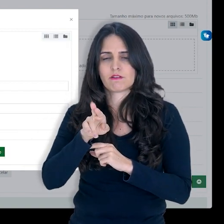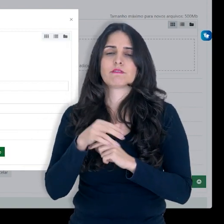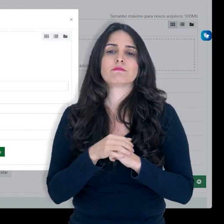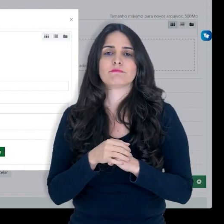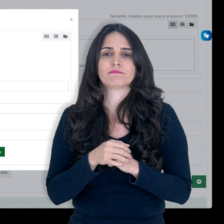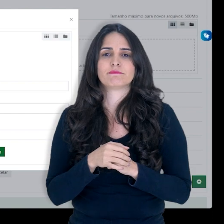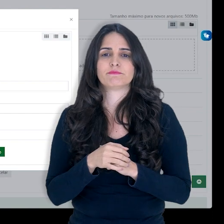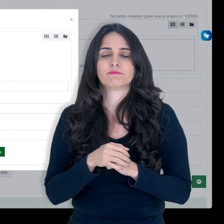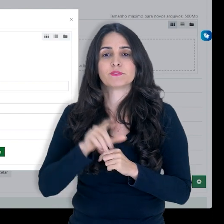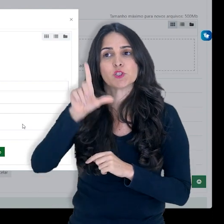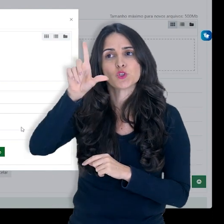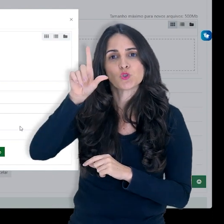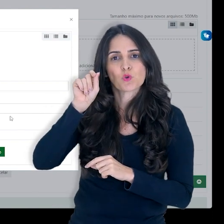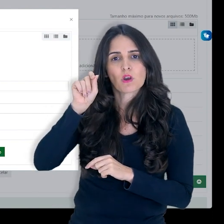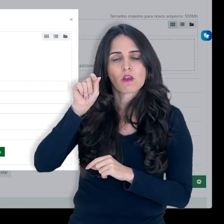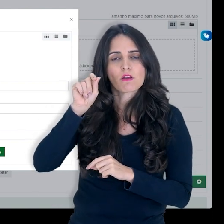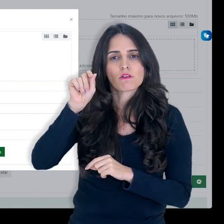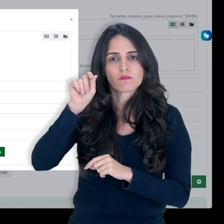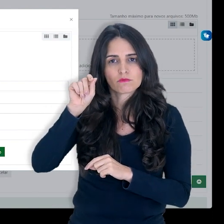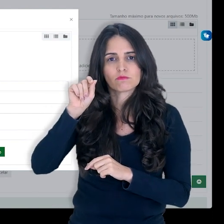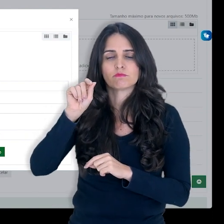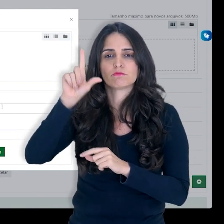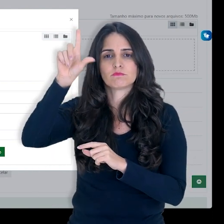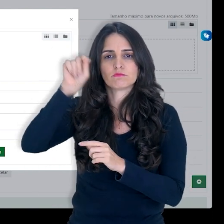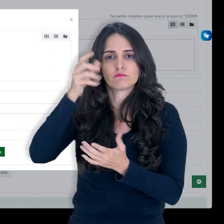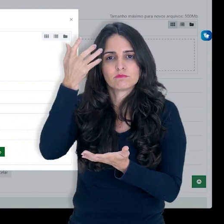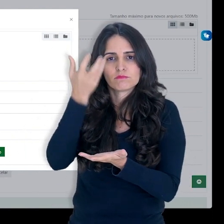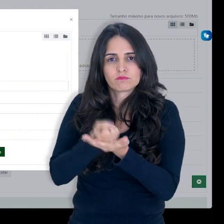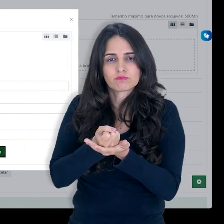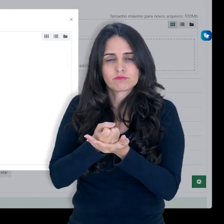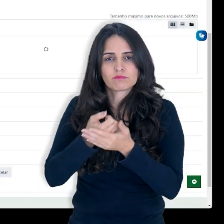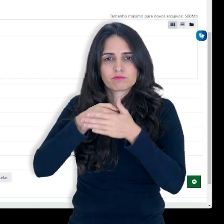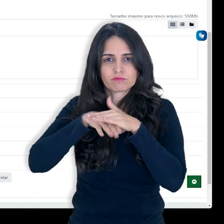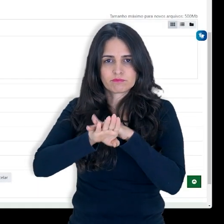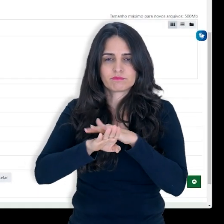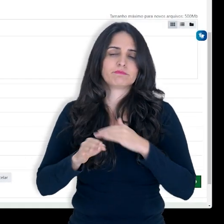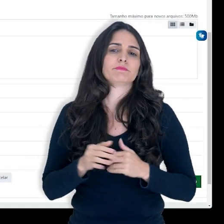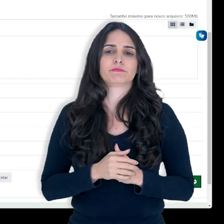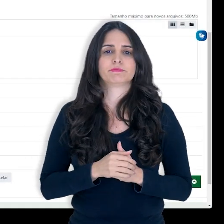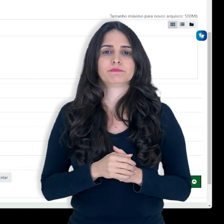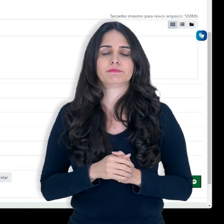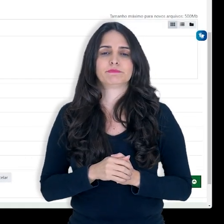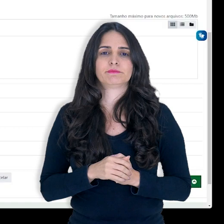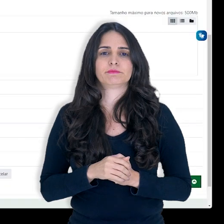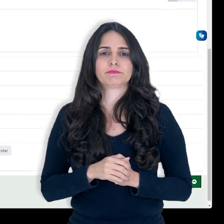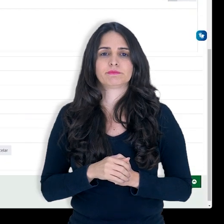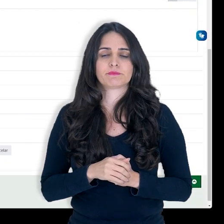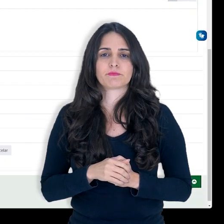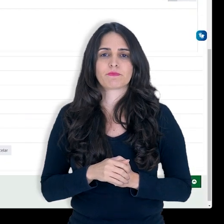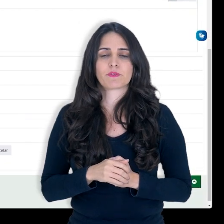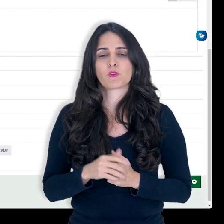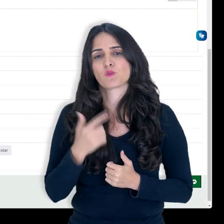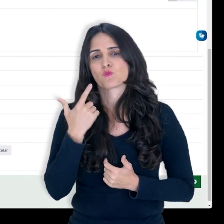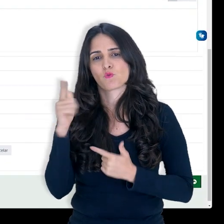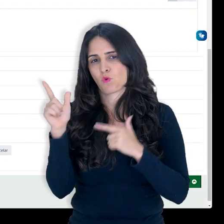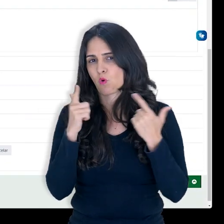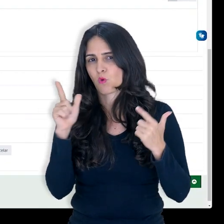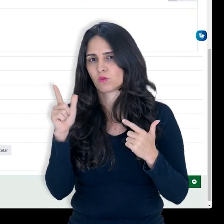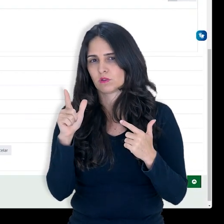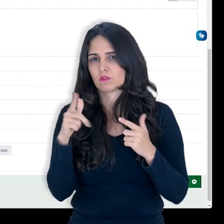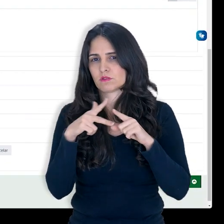escolher o arquivo e fazer o upload algumas outras